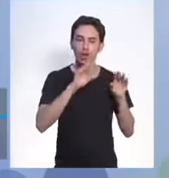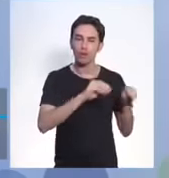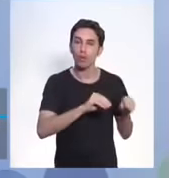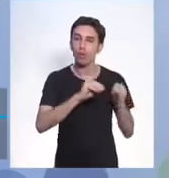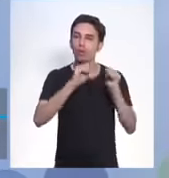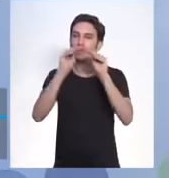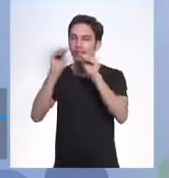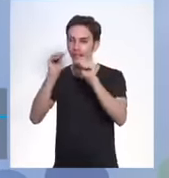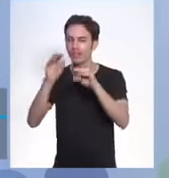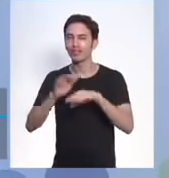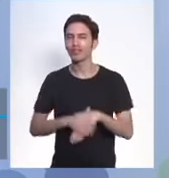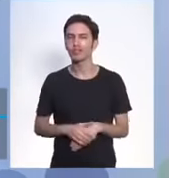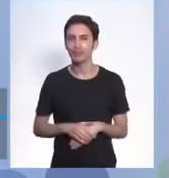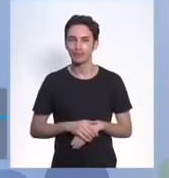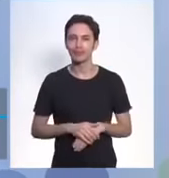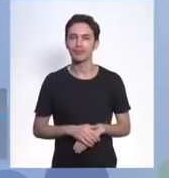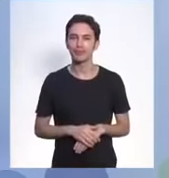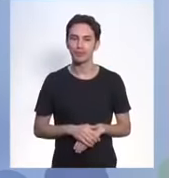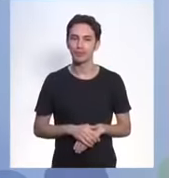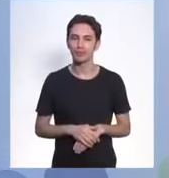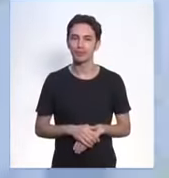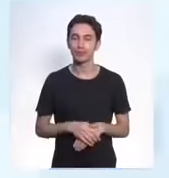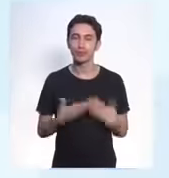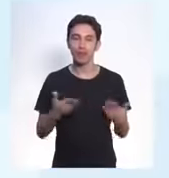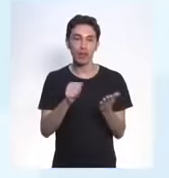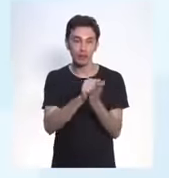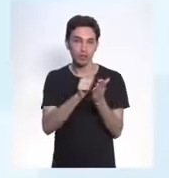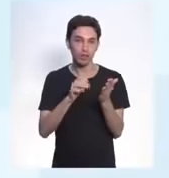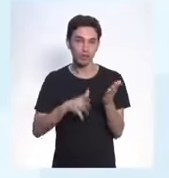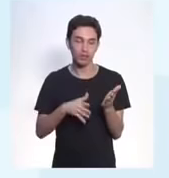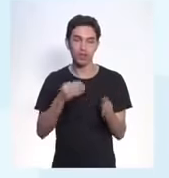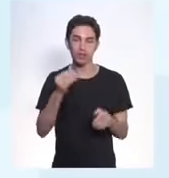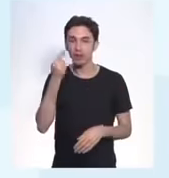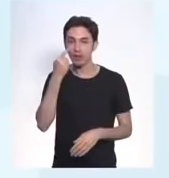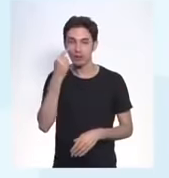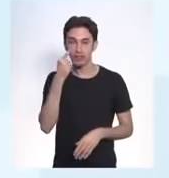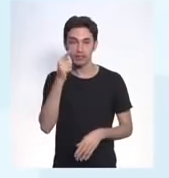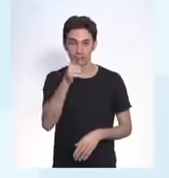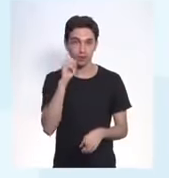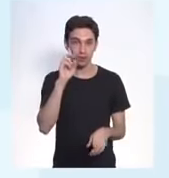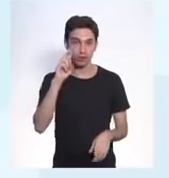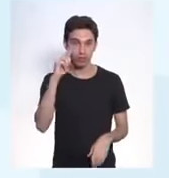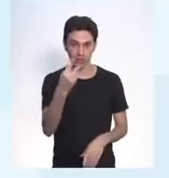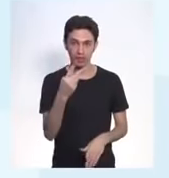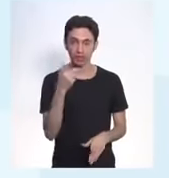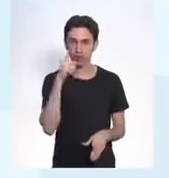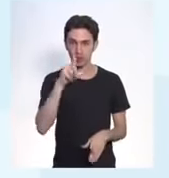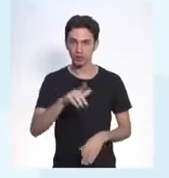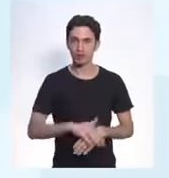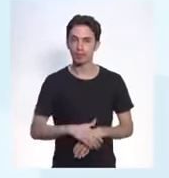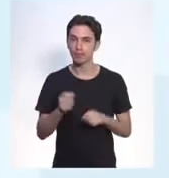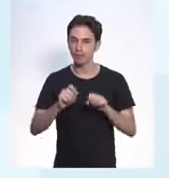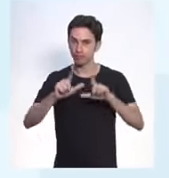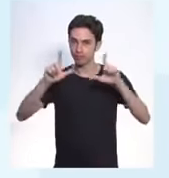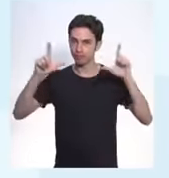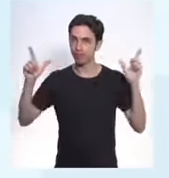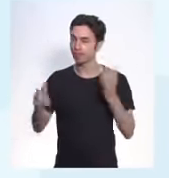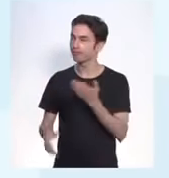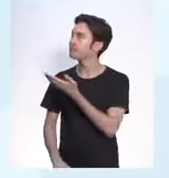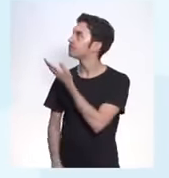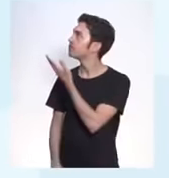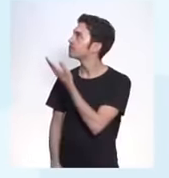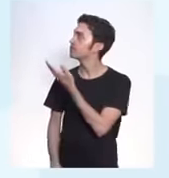tentar uma atividade aí para ver se a gente consegue localizar e consegue identificar na tenha de você está o seguinte ó